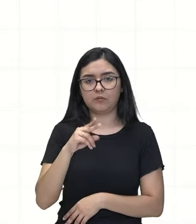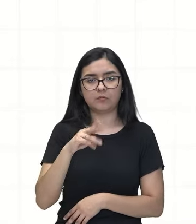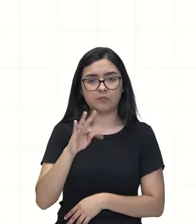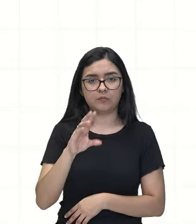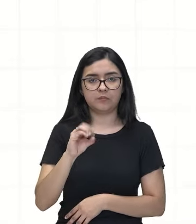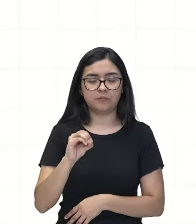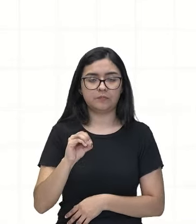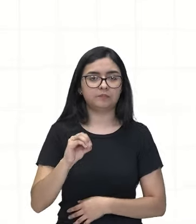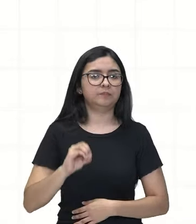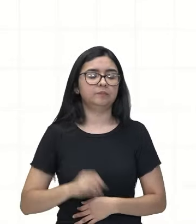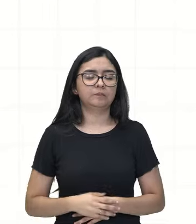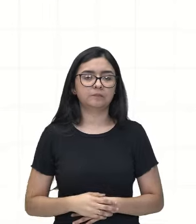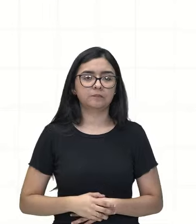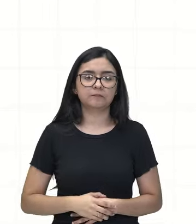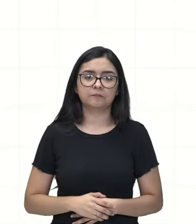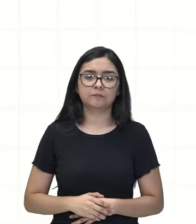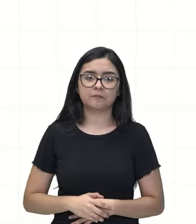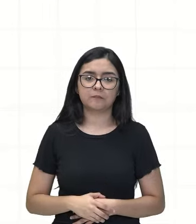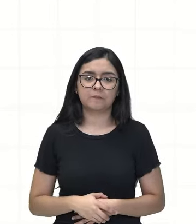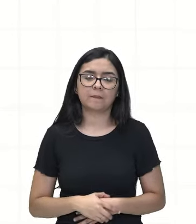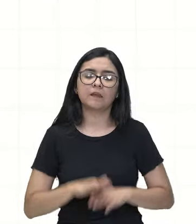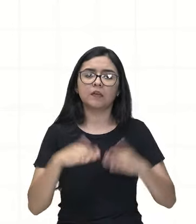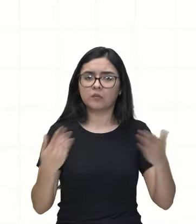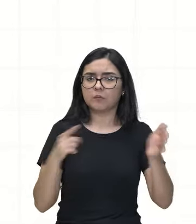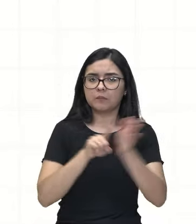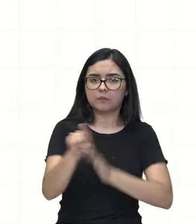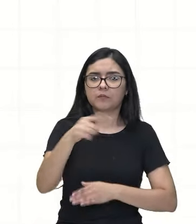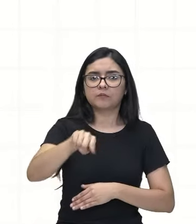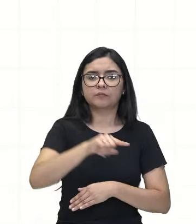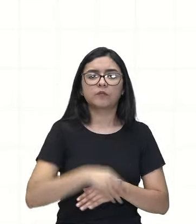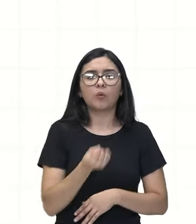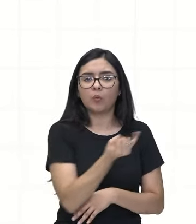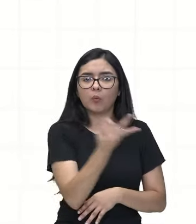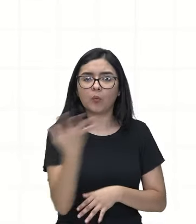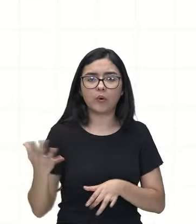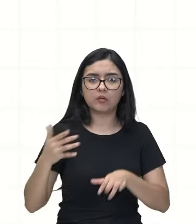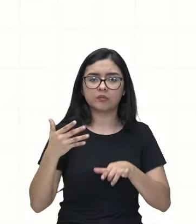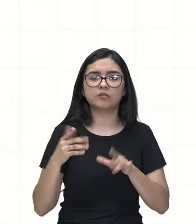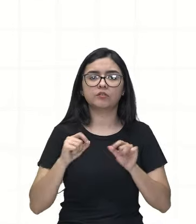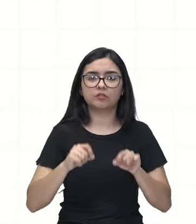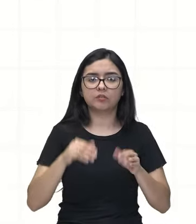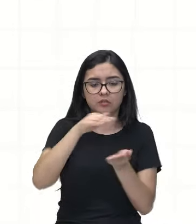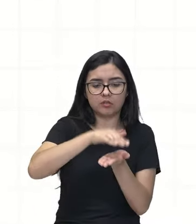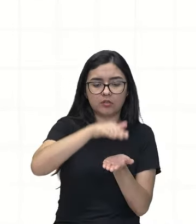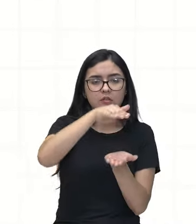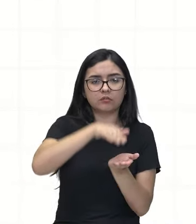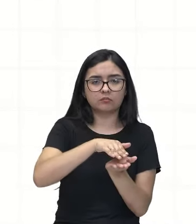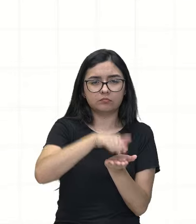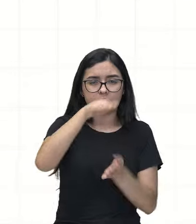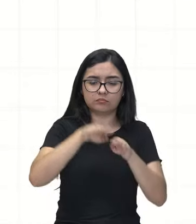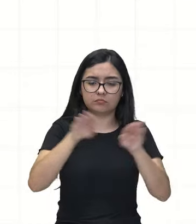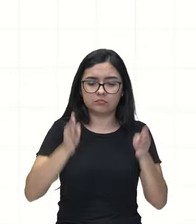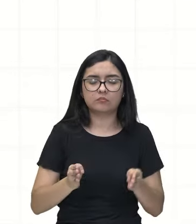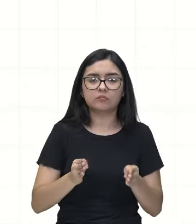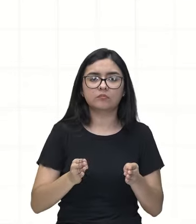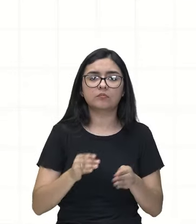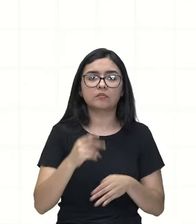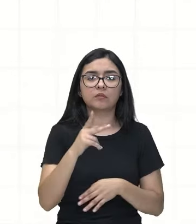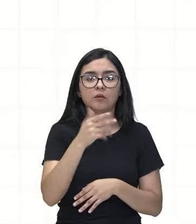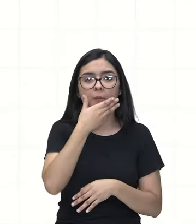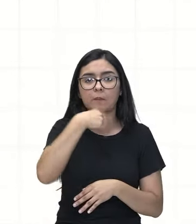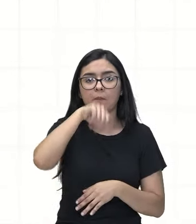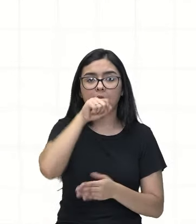Então, se eu perguntar para você quantas lajotas o seu pai comprou, né, você vai dizer então que